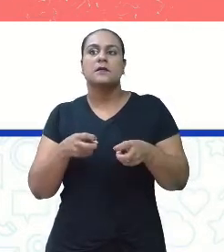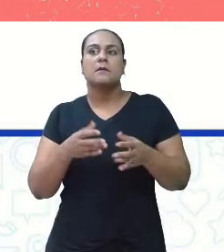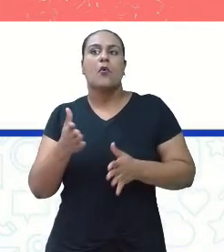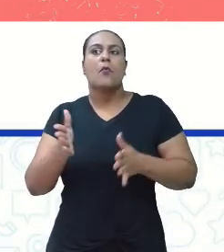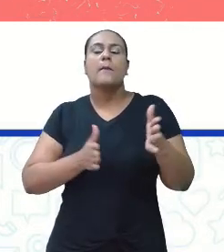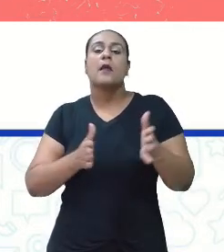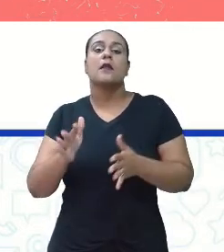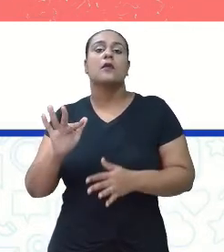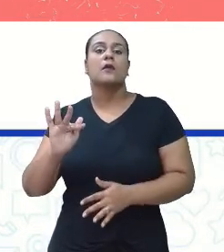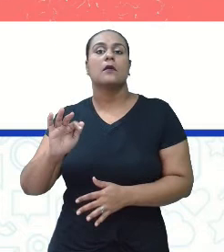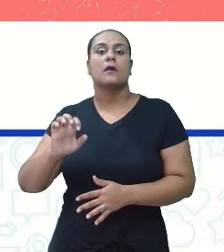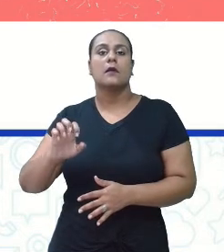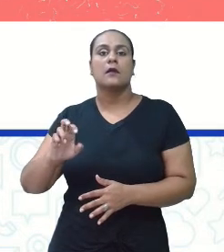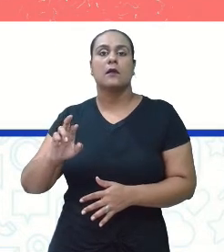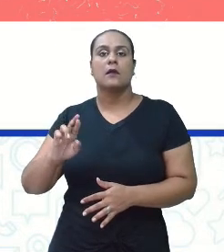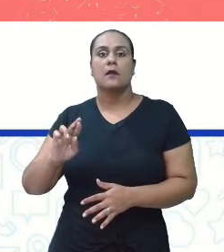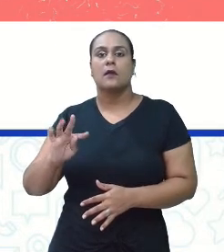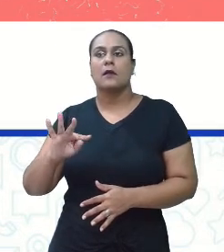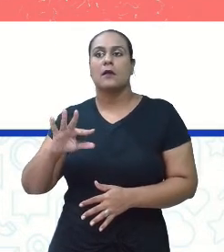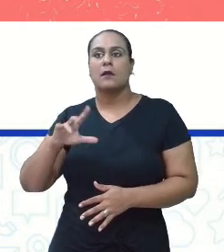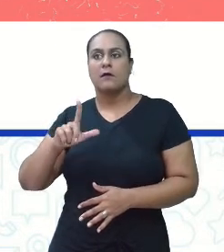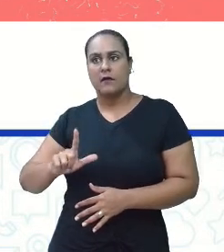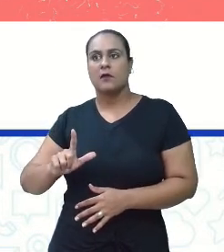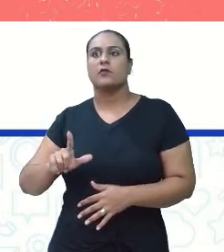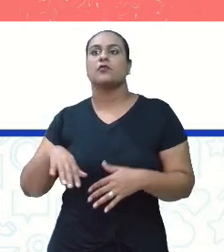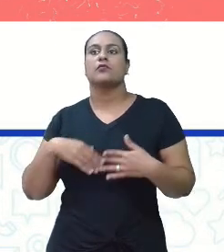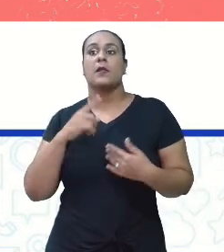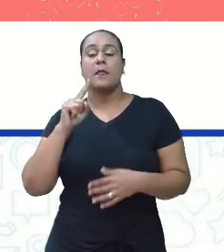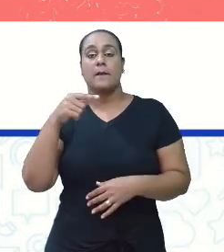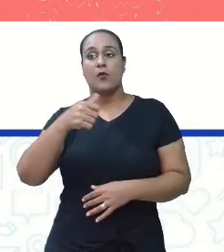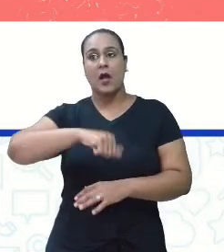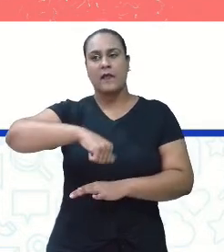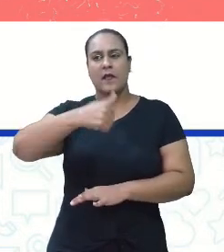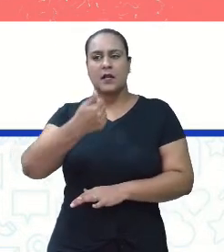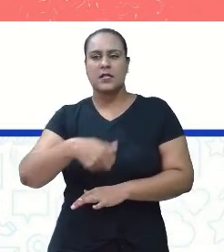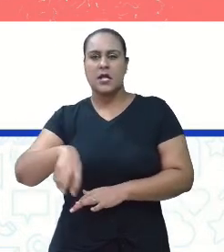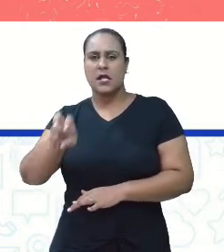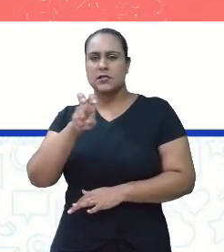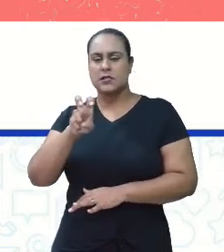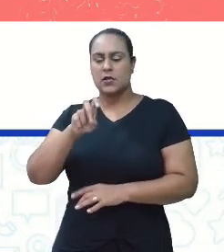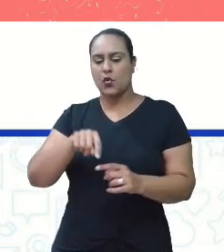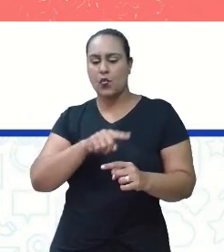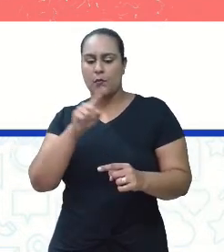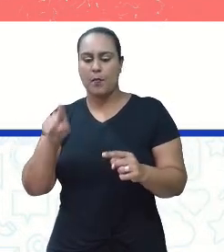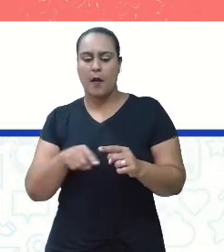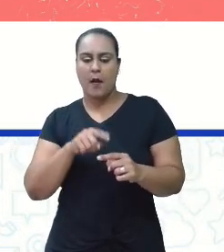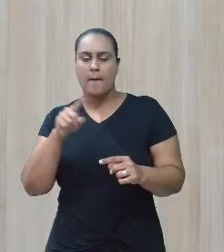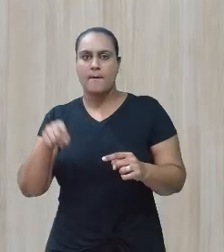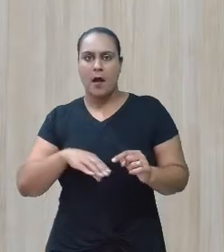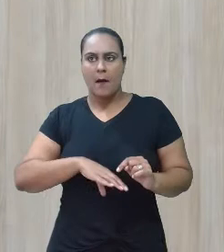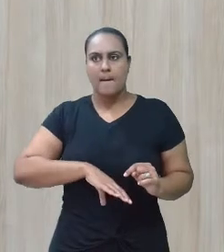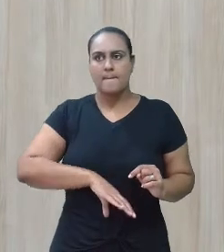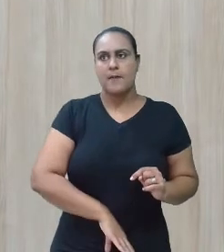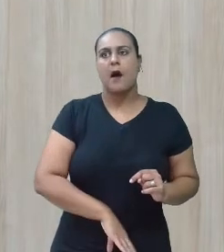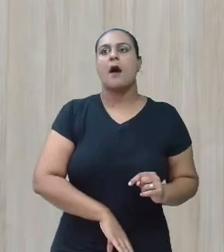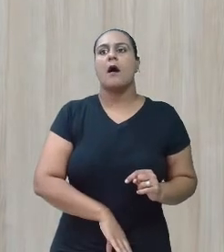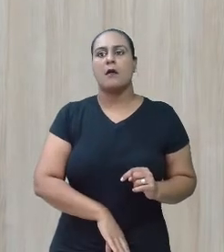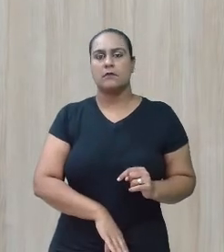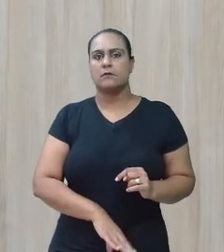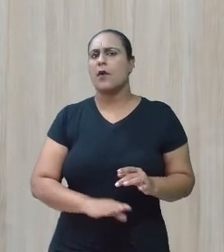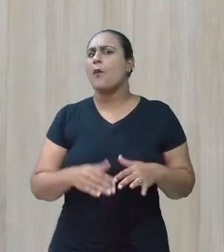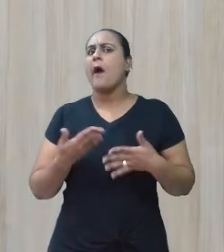e, após análise de pelo menos 6 ciclos menstruais, até você identificar qual é o seu